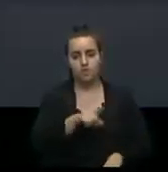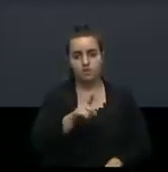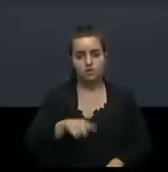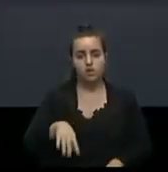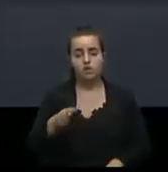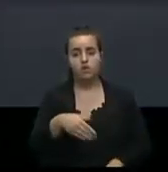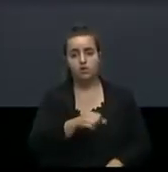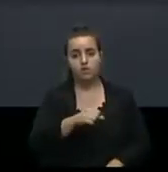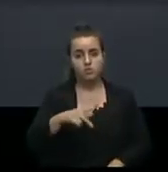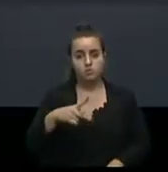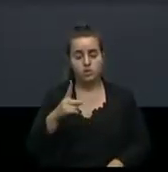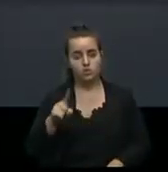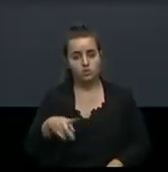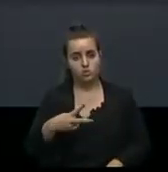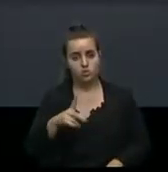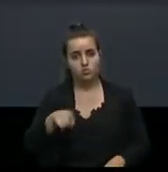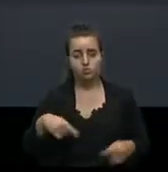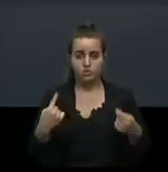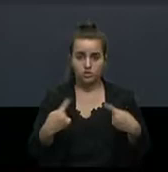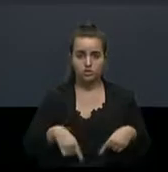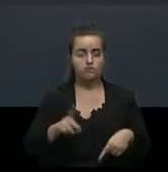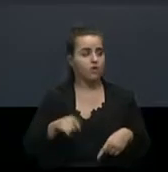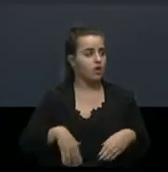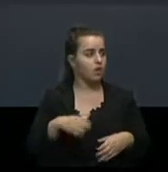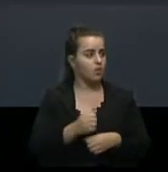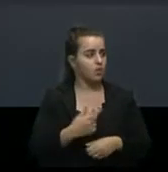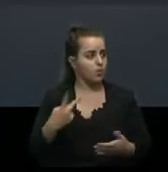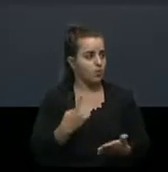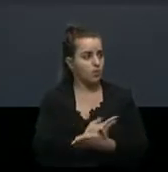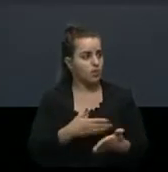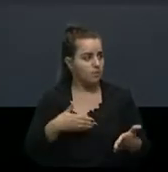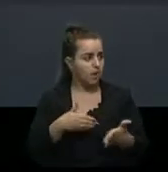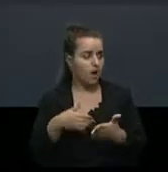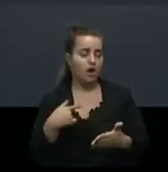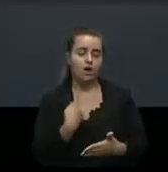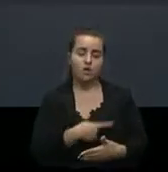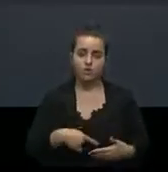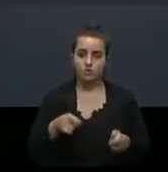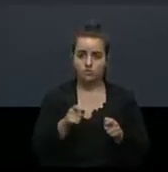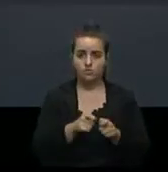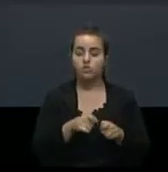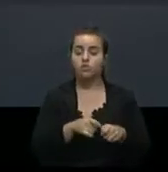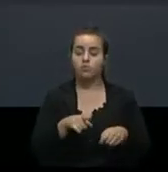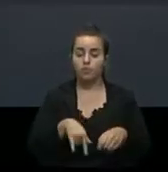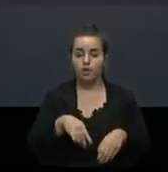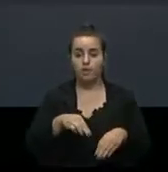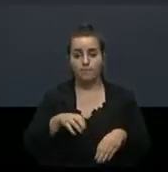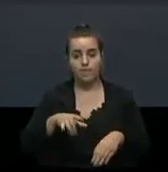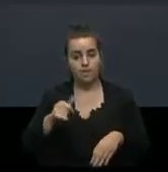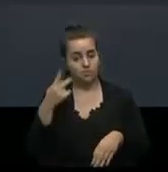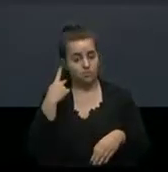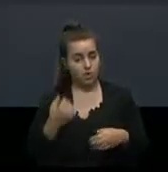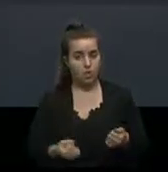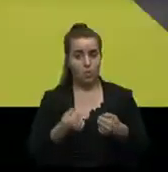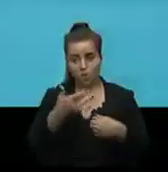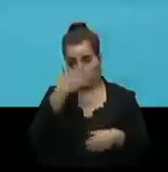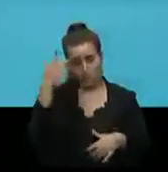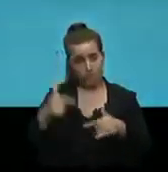na SP2, o desafio foi calcular o erro máximo que cometemos ao estimar uma média para o peso dos